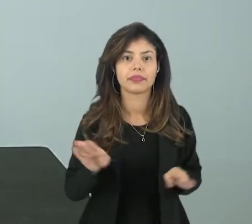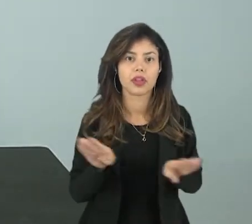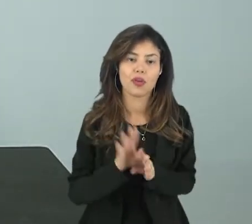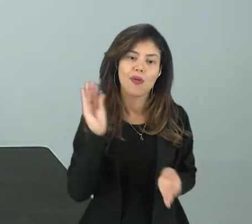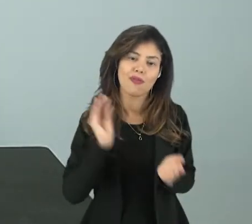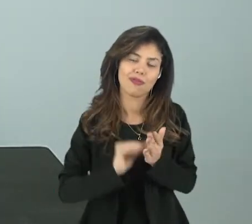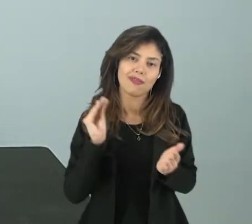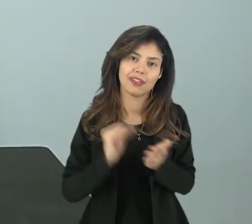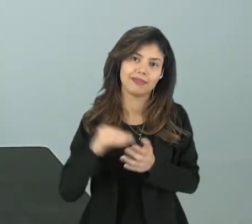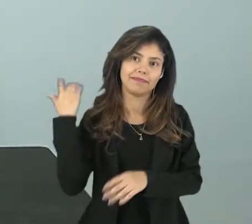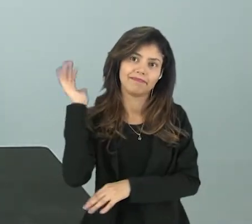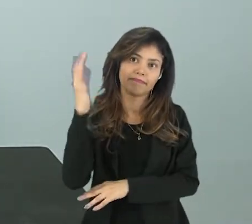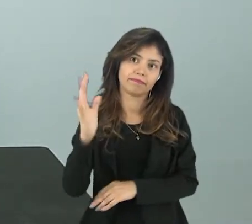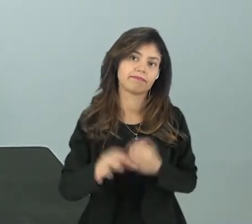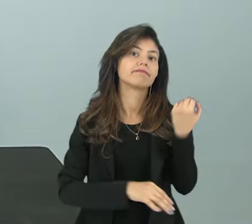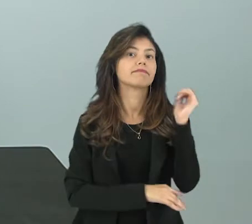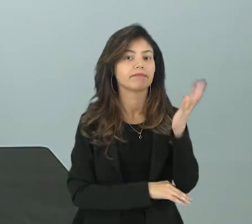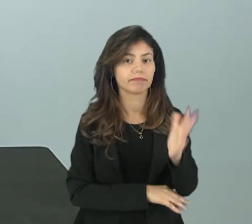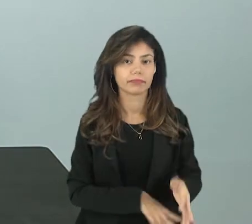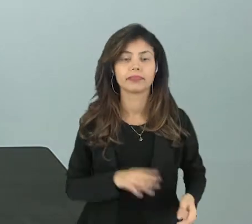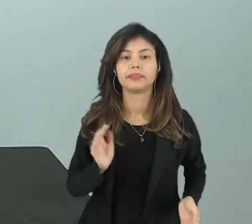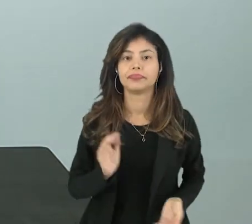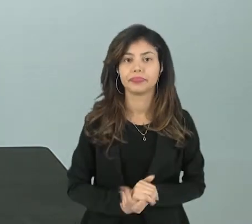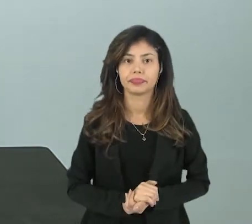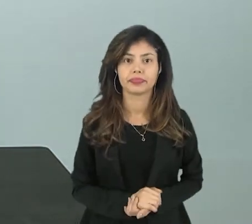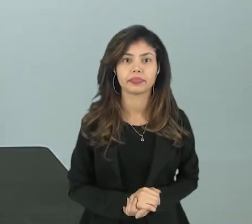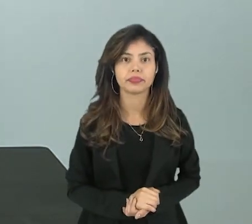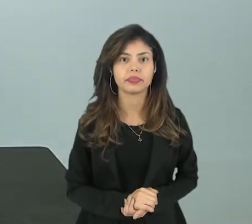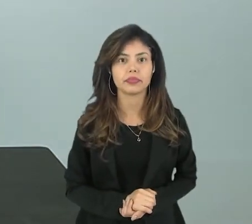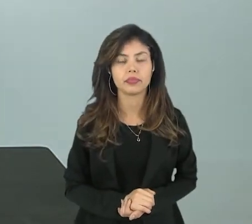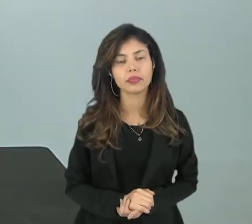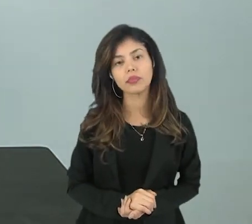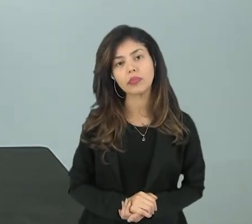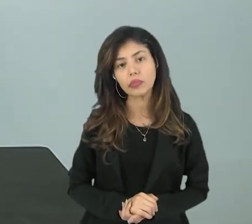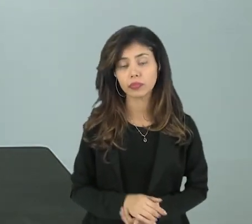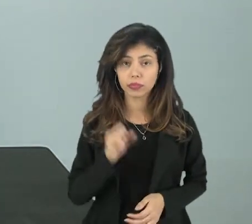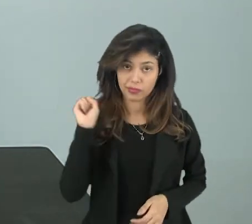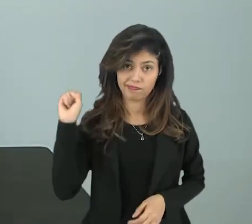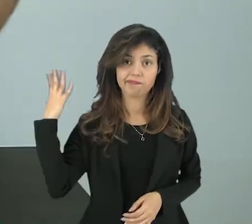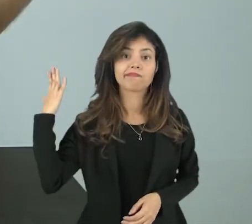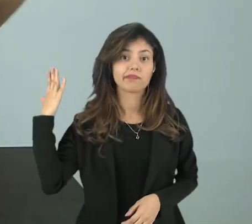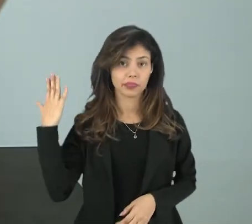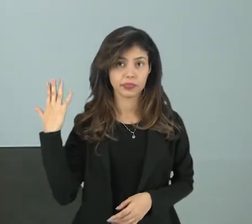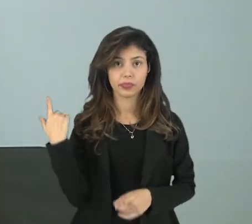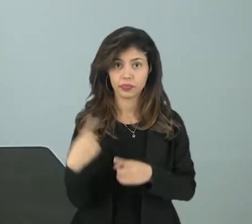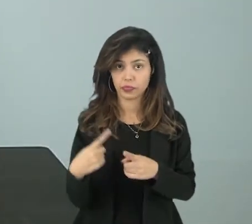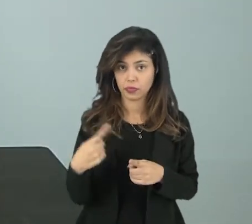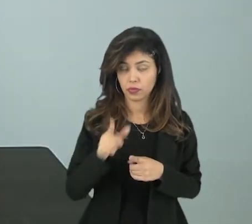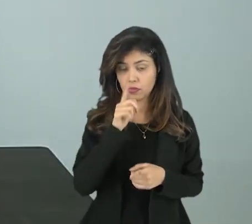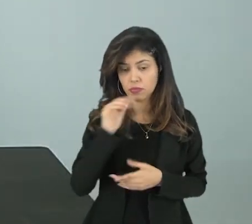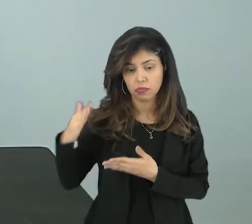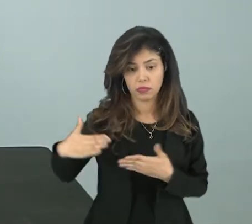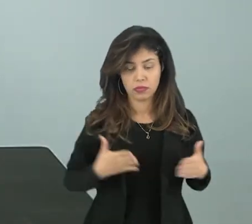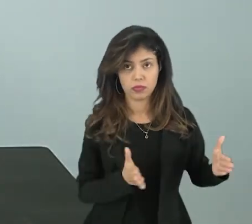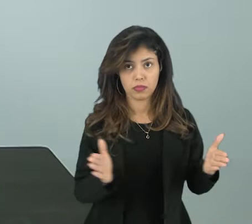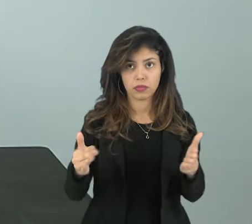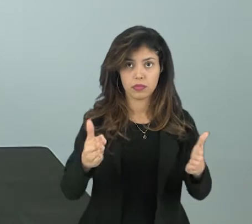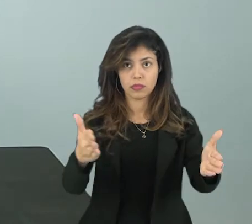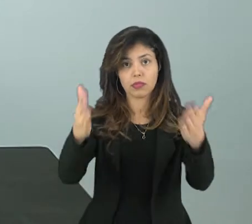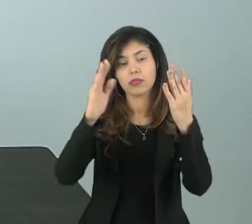plantas, por falta de árvores, por falta de vegetação. Isso foi acontecendo, porque o rio ali é no meio da